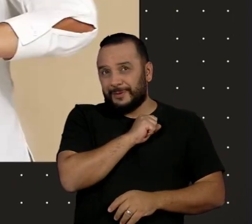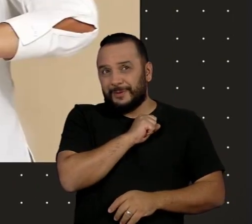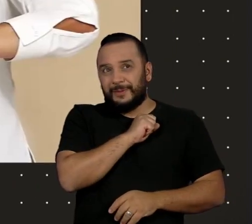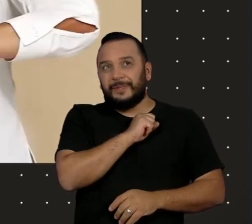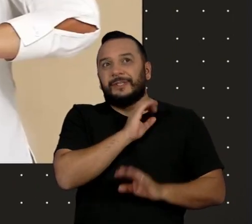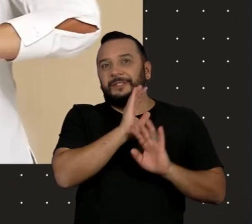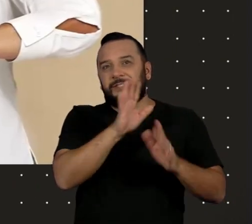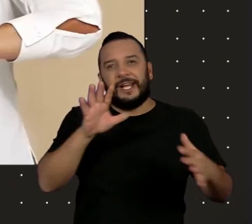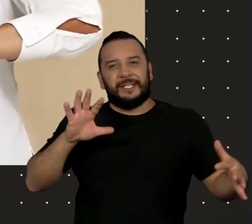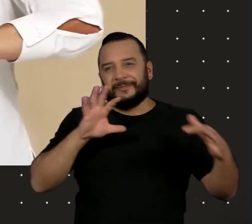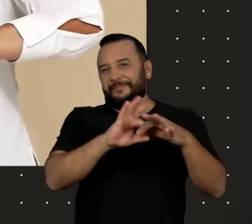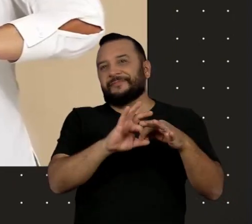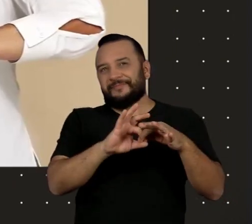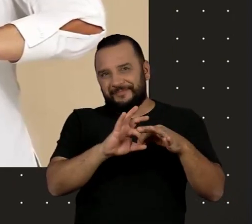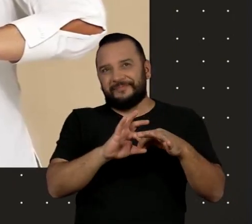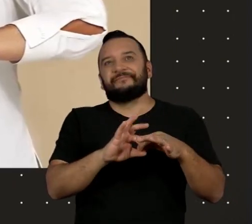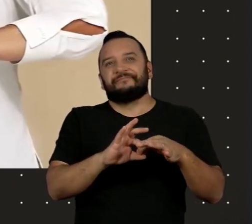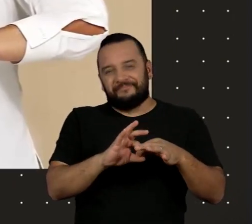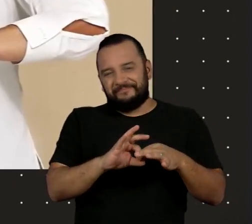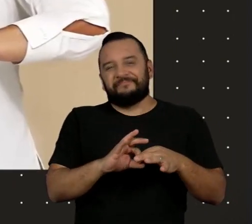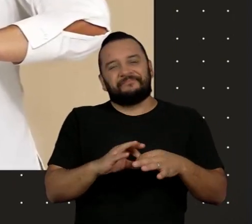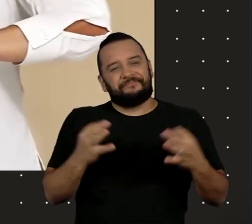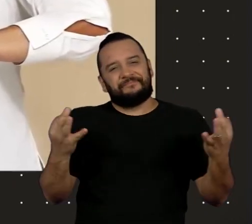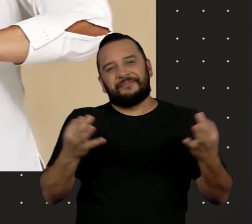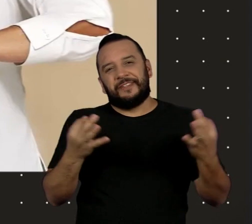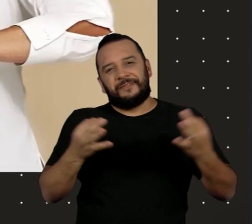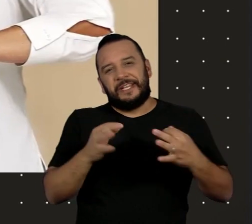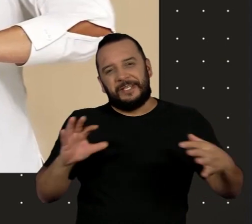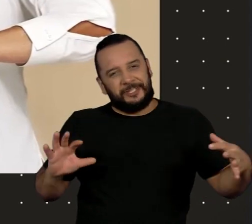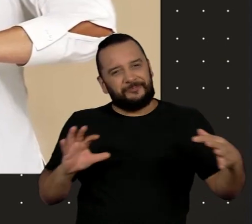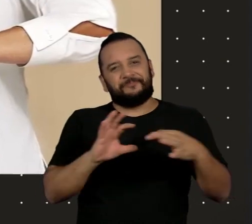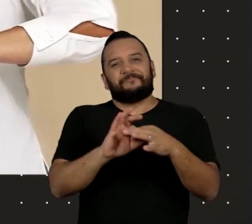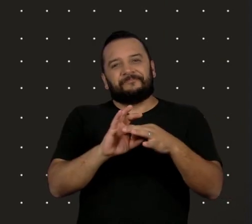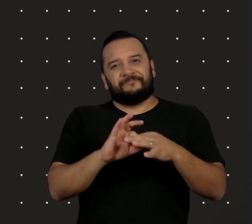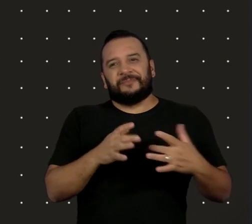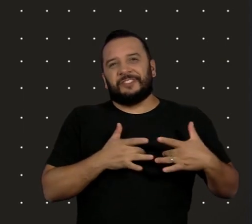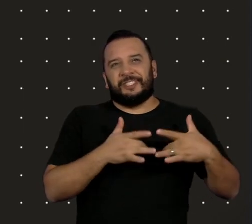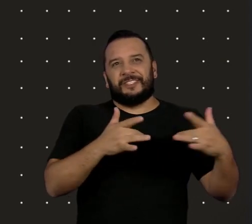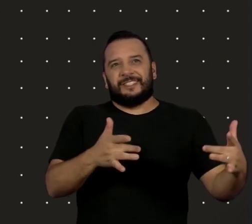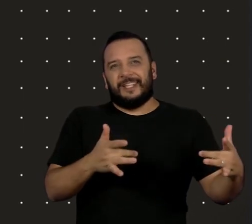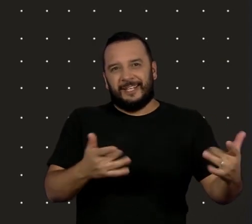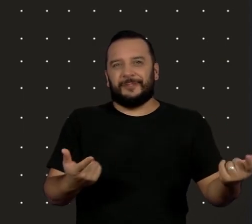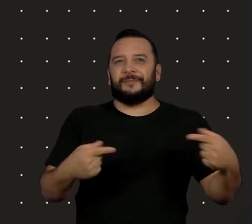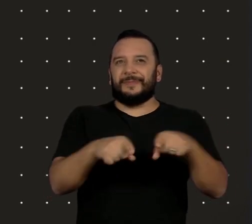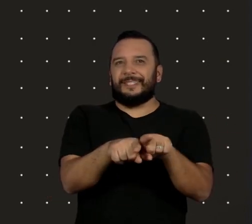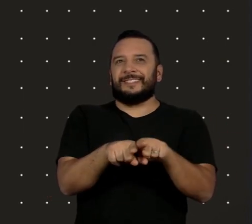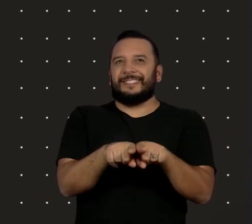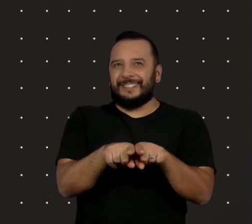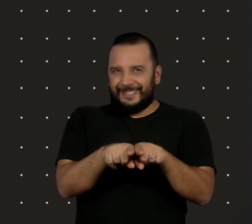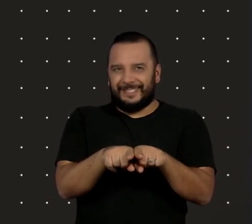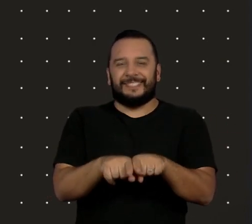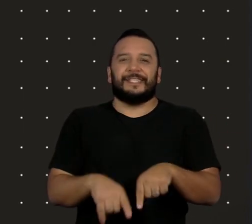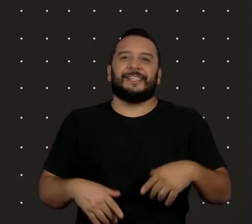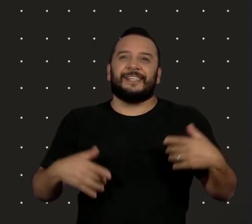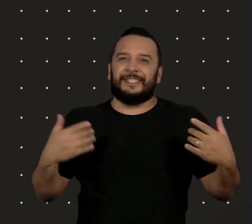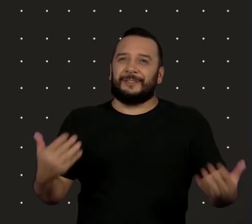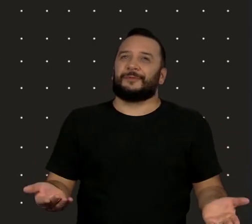se encontrou. A gente achou um canal de escuta, de generosidade, de parceria,